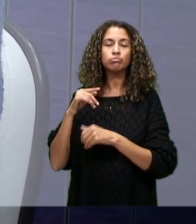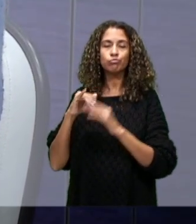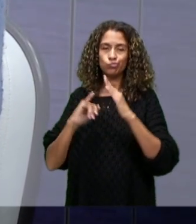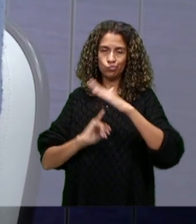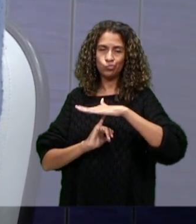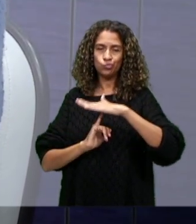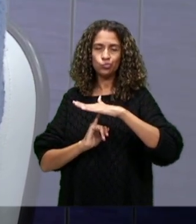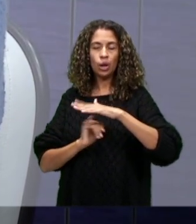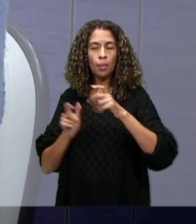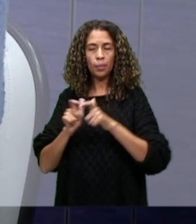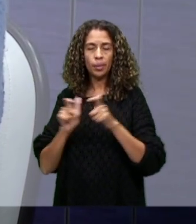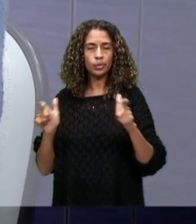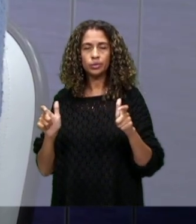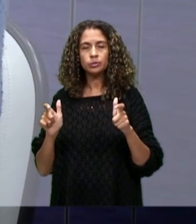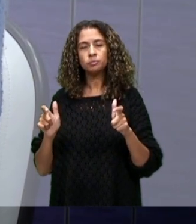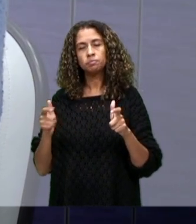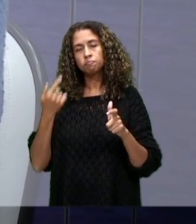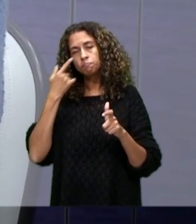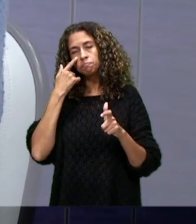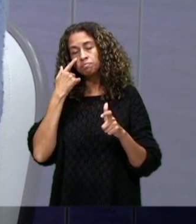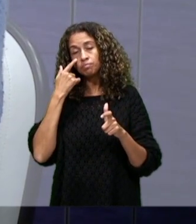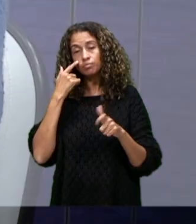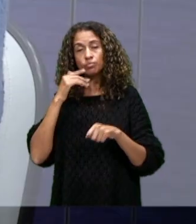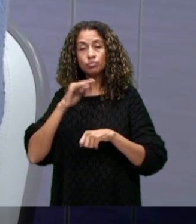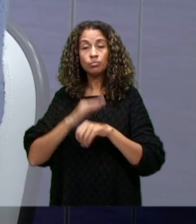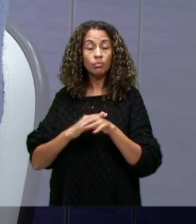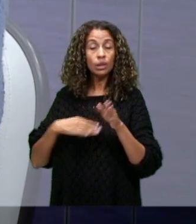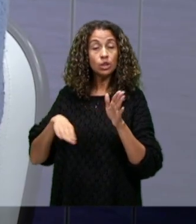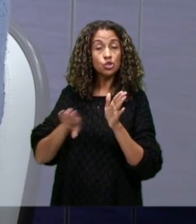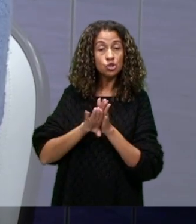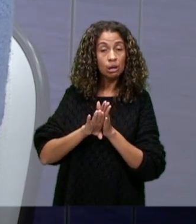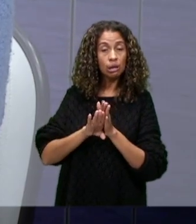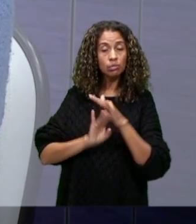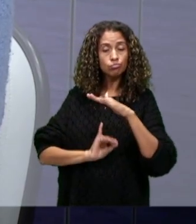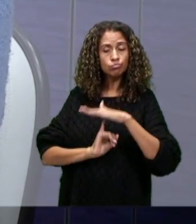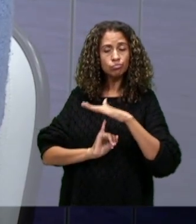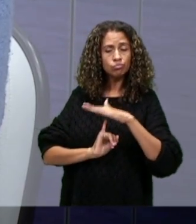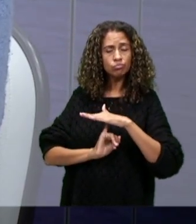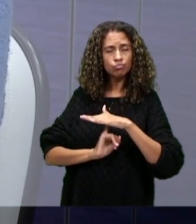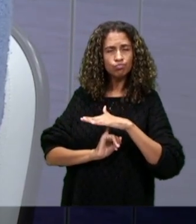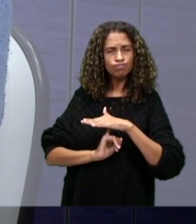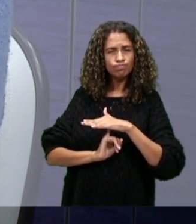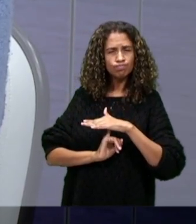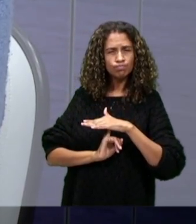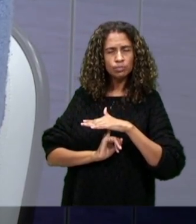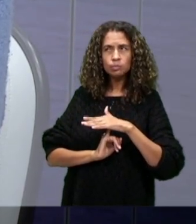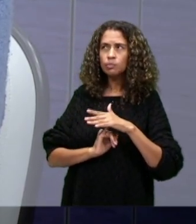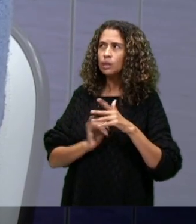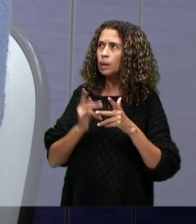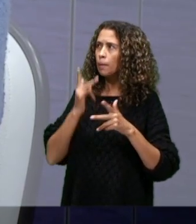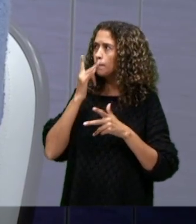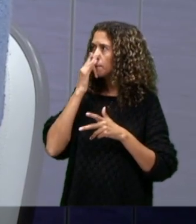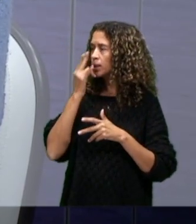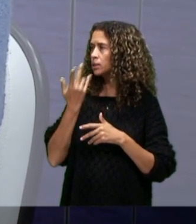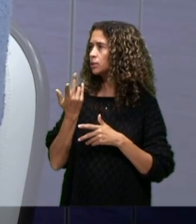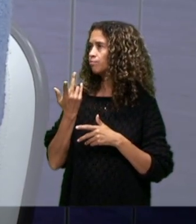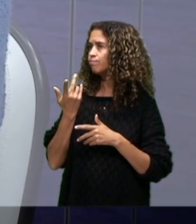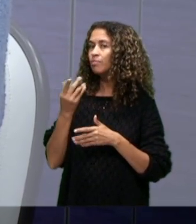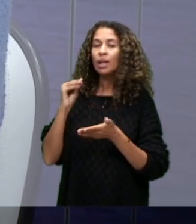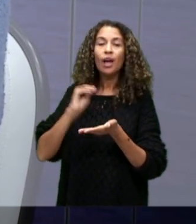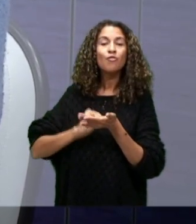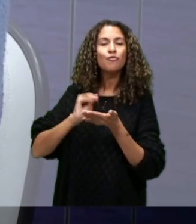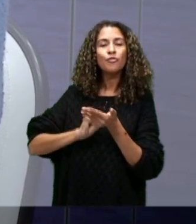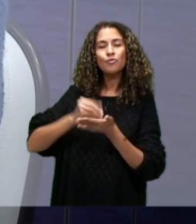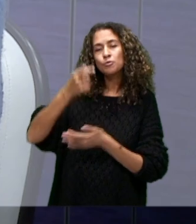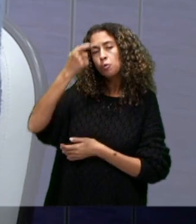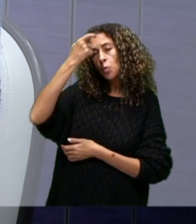Instituto, quando eles chegam no Instituto, não há essa